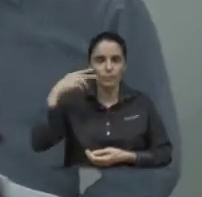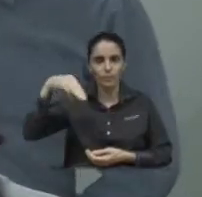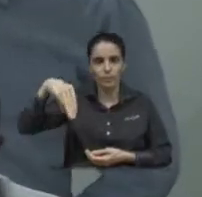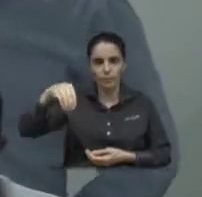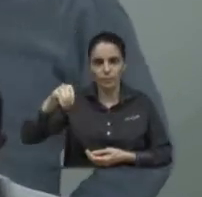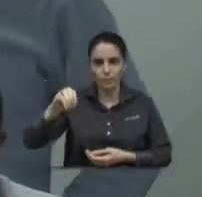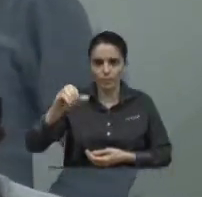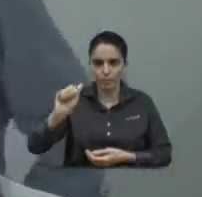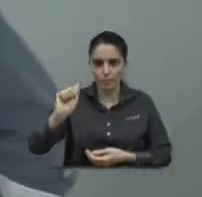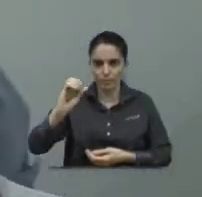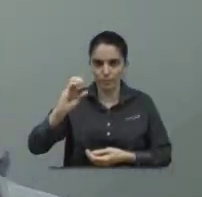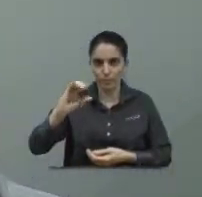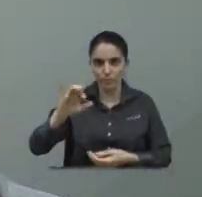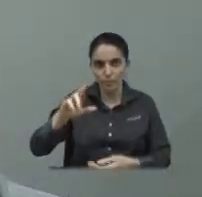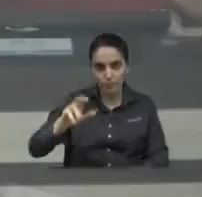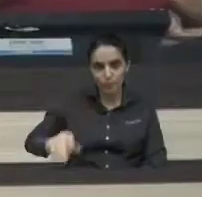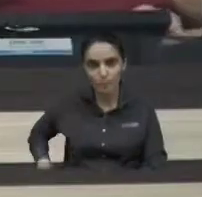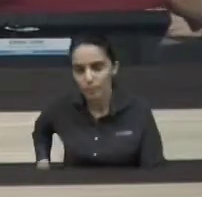Camargo Silveira.